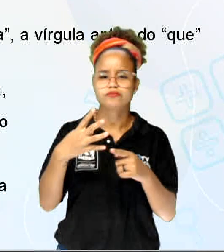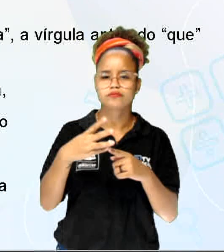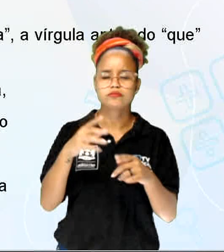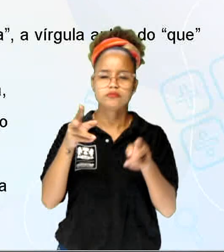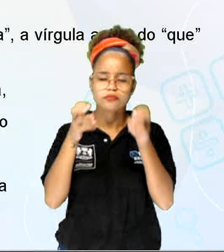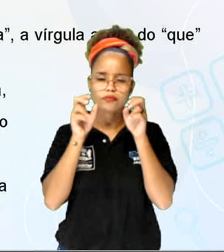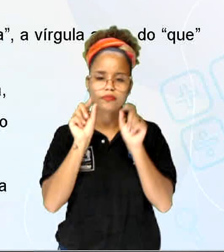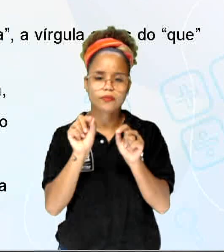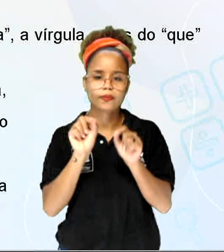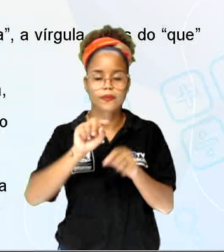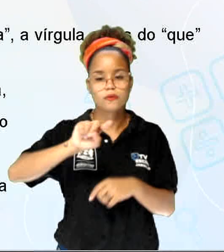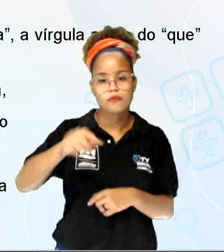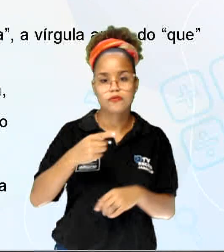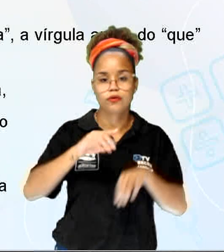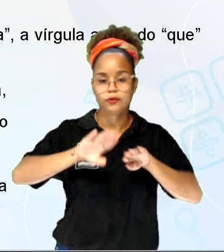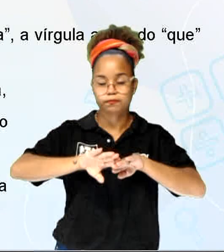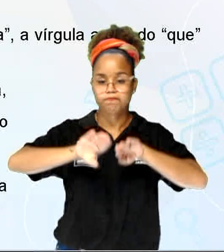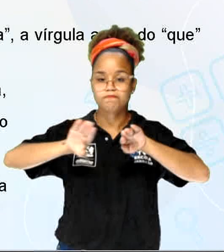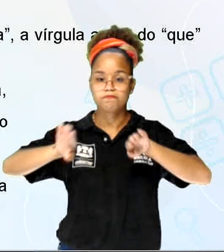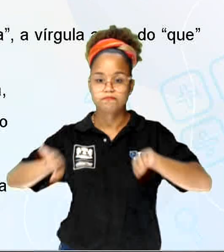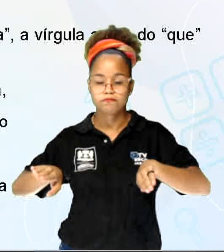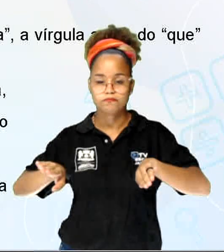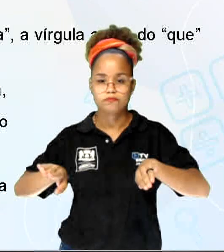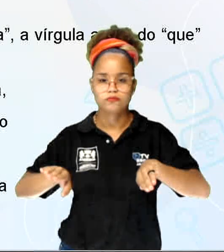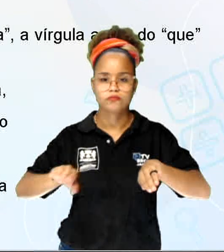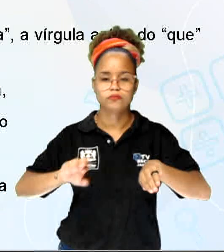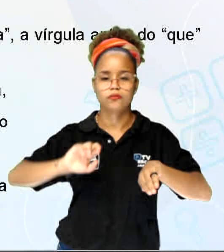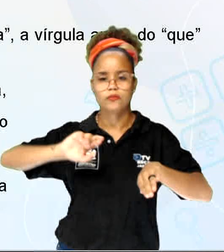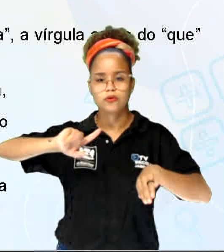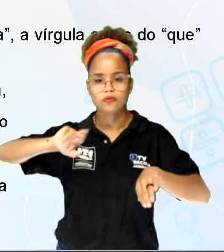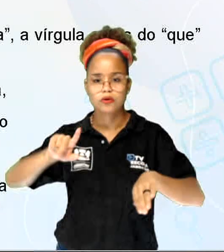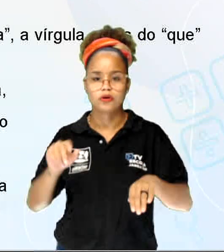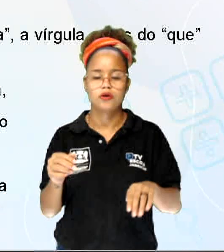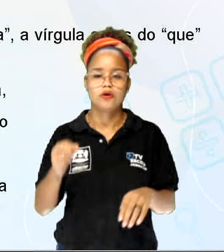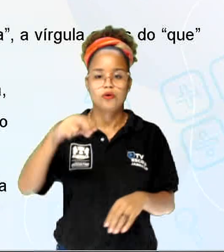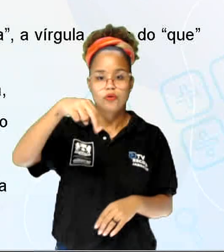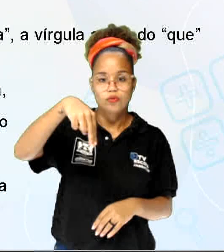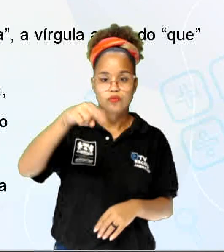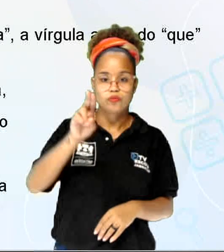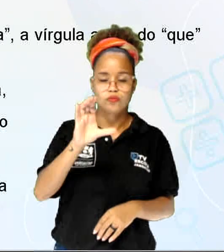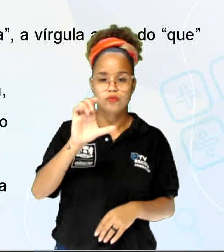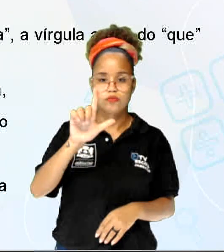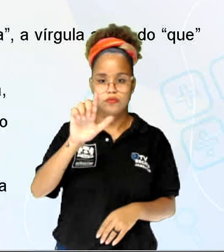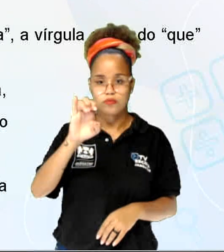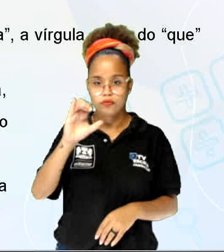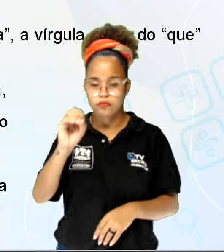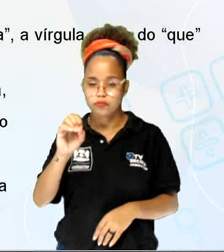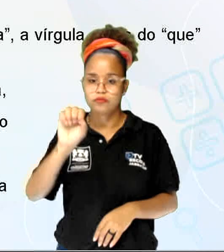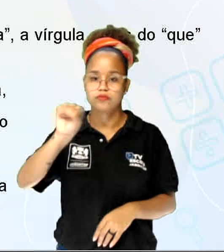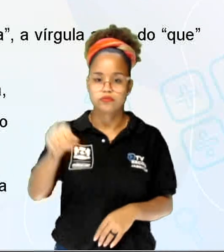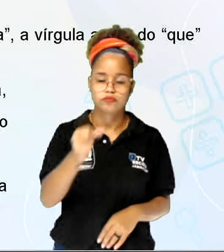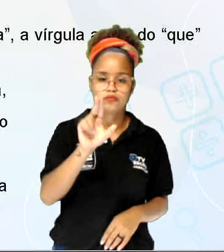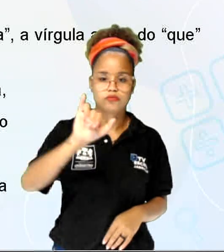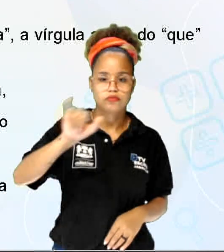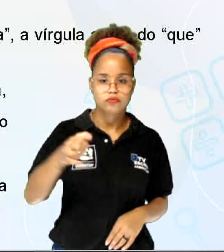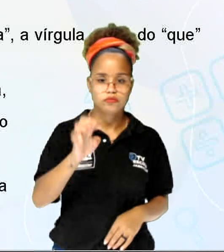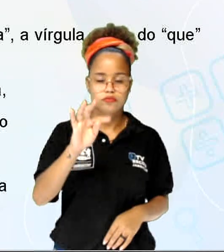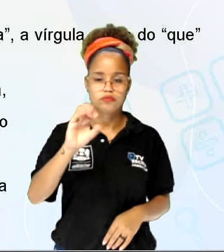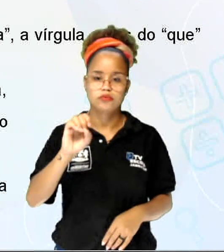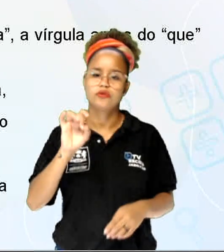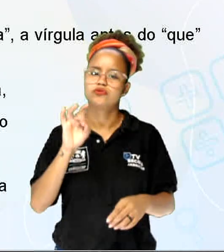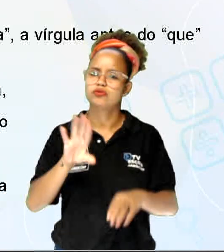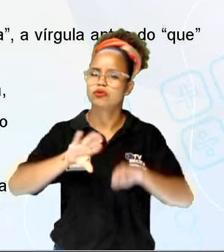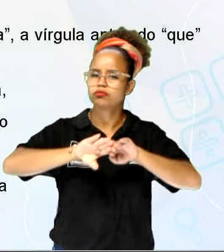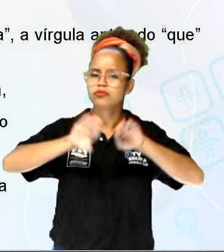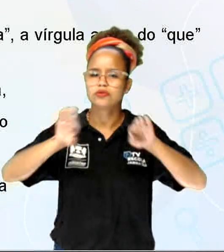que as vírgulas estão separando não exatamente os núcleos do sujeito. A gente está percebendo que ela separa termos com a mesma